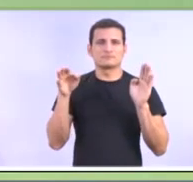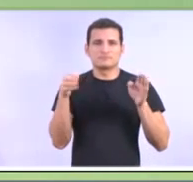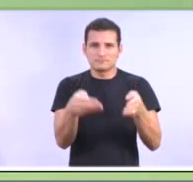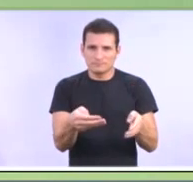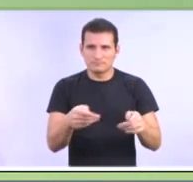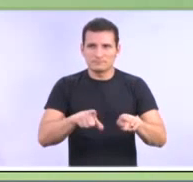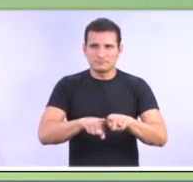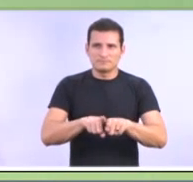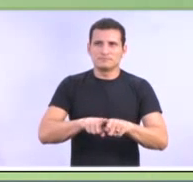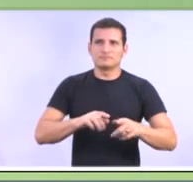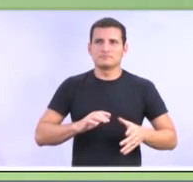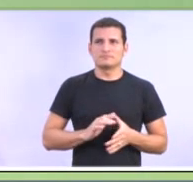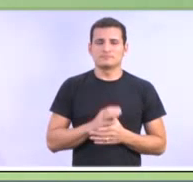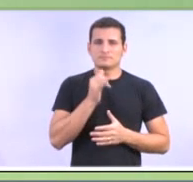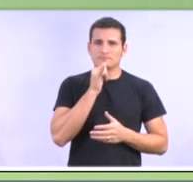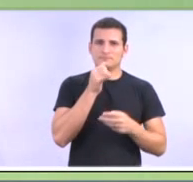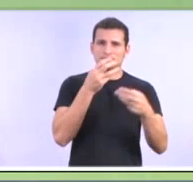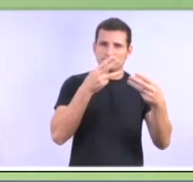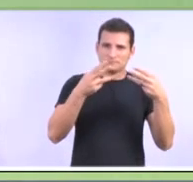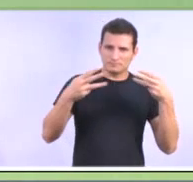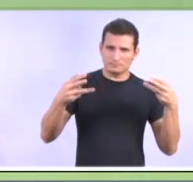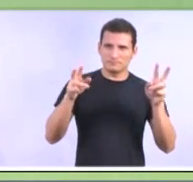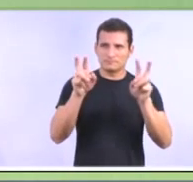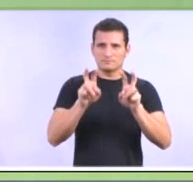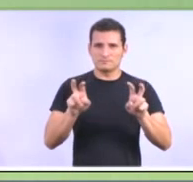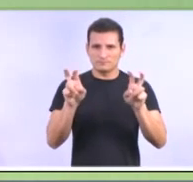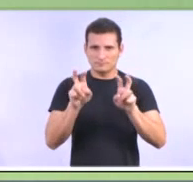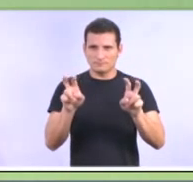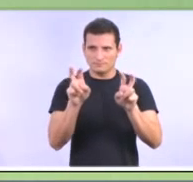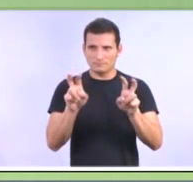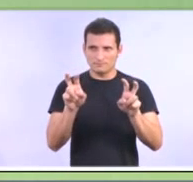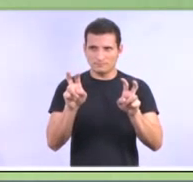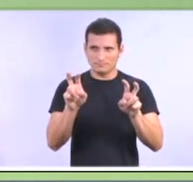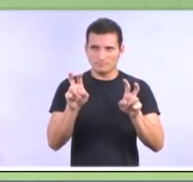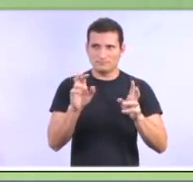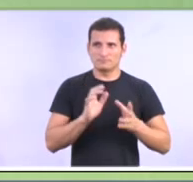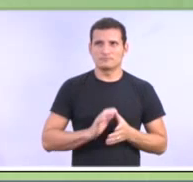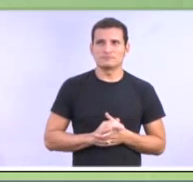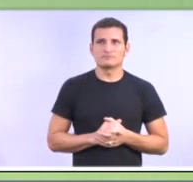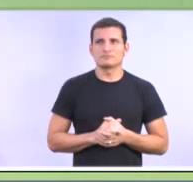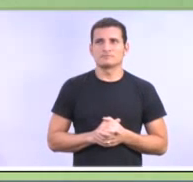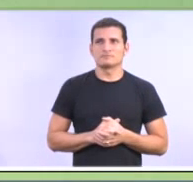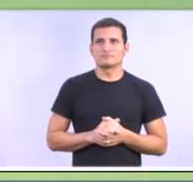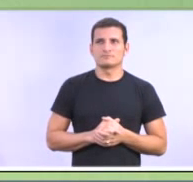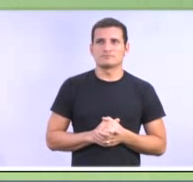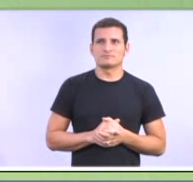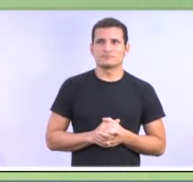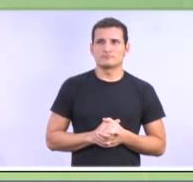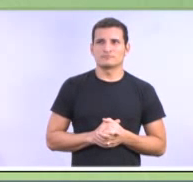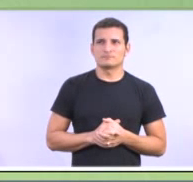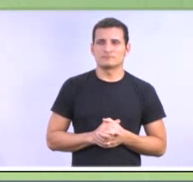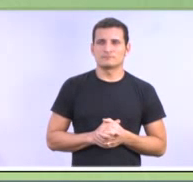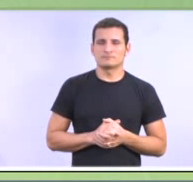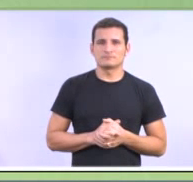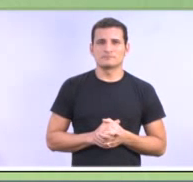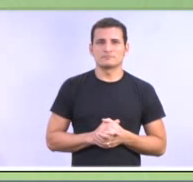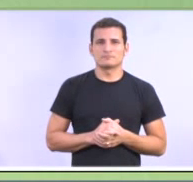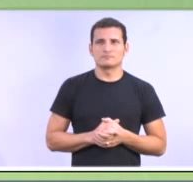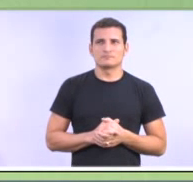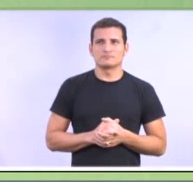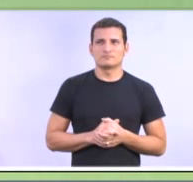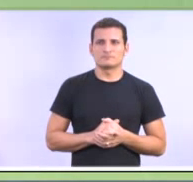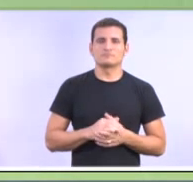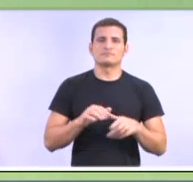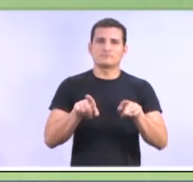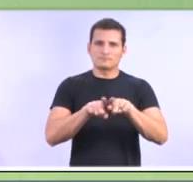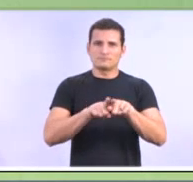falou, por exemplo, das redes de computadores, né? Que estavam também com os mesmos